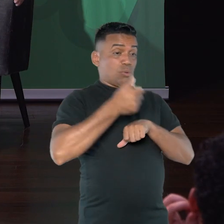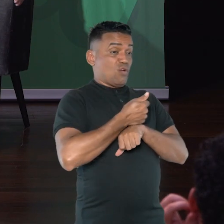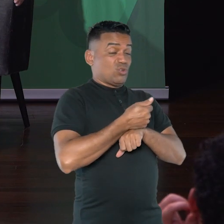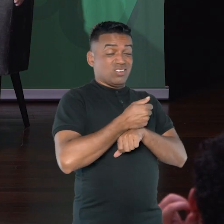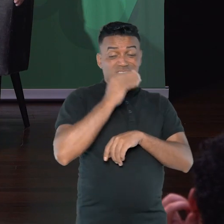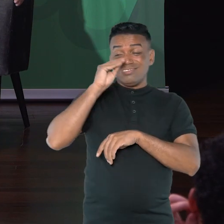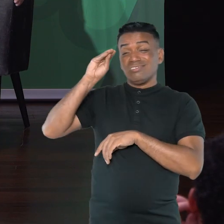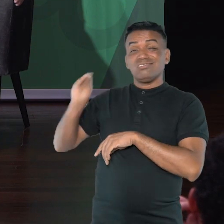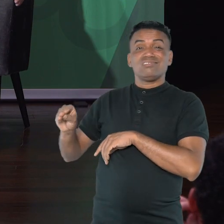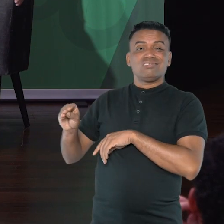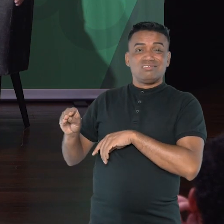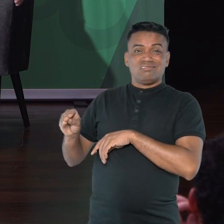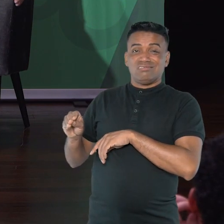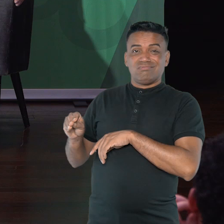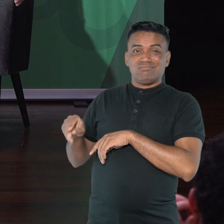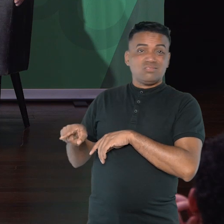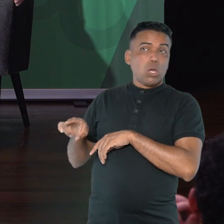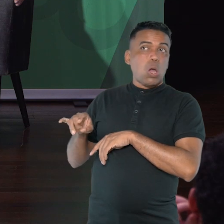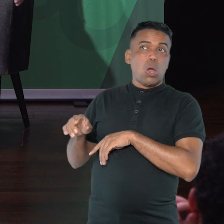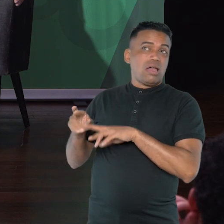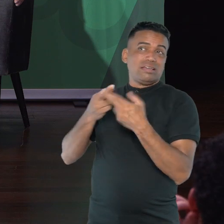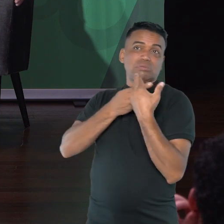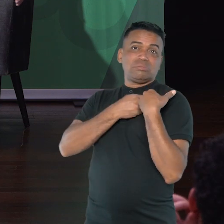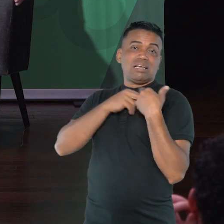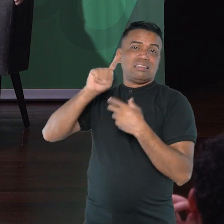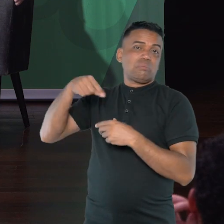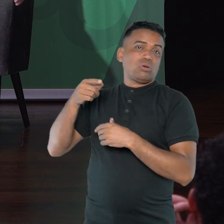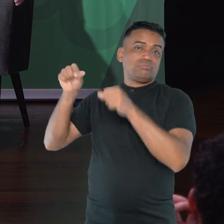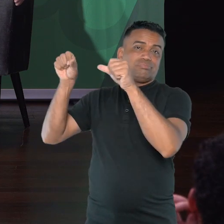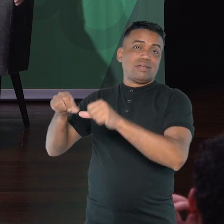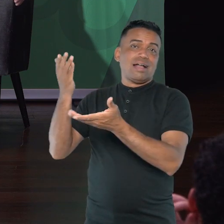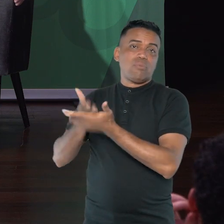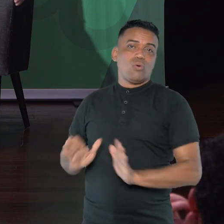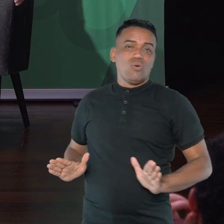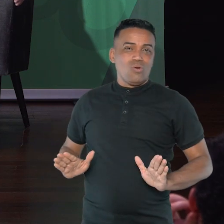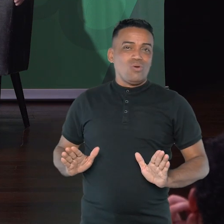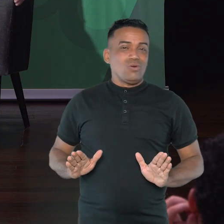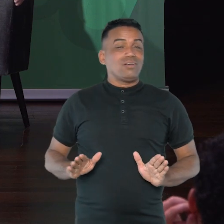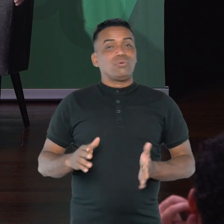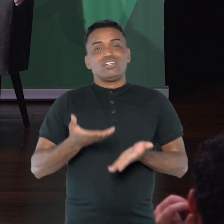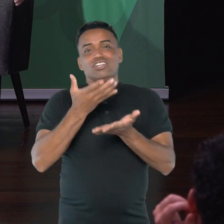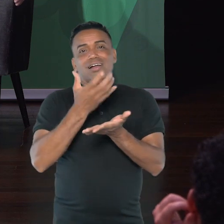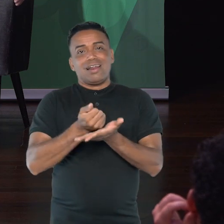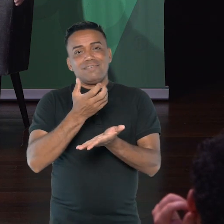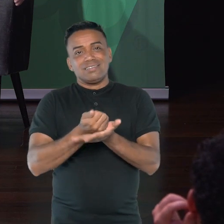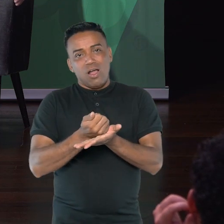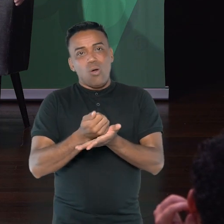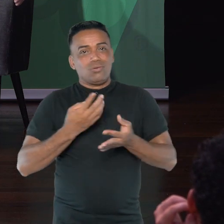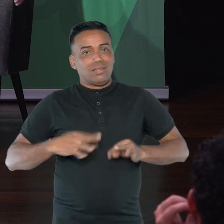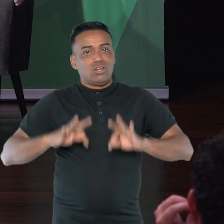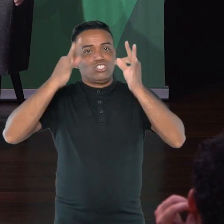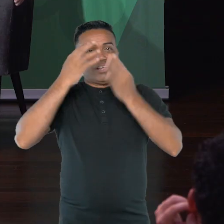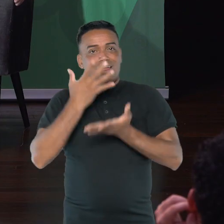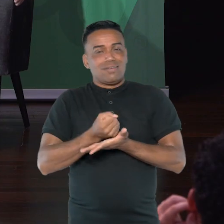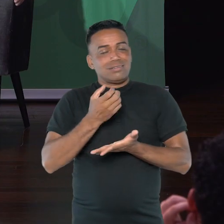eram subalternos, assim, eles estavam fazendo uma função que, obviamente, até depois se tornou obsoleta, e logo depois com gravadores, enfim, isso acaba não existindo mais.